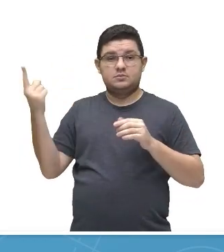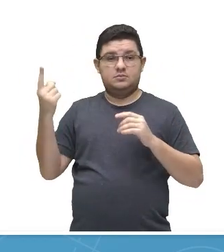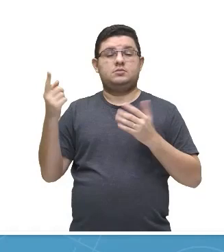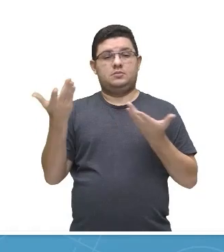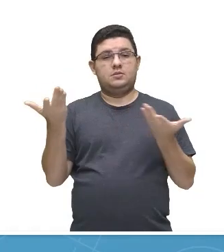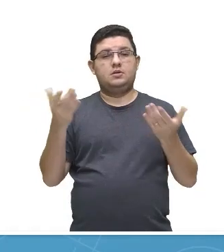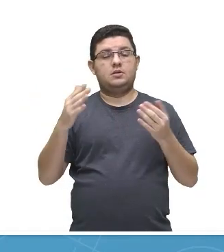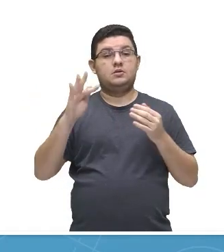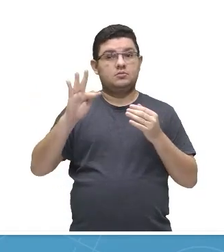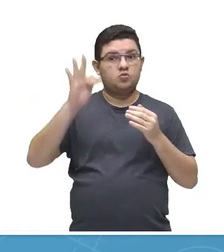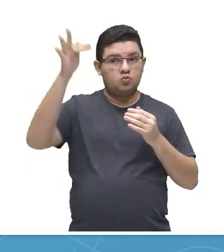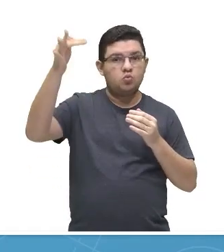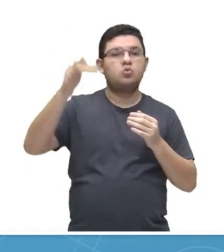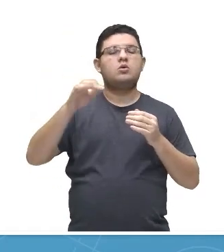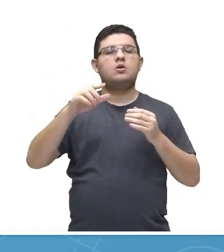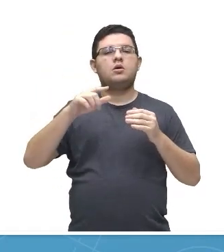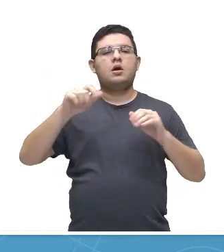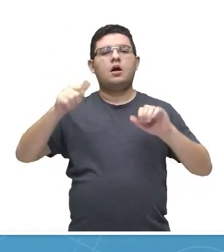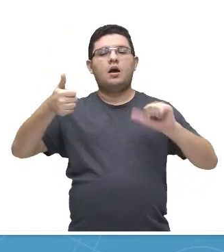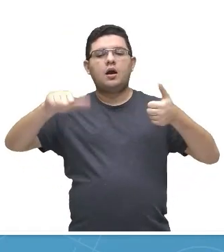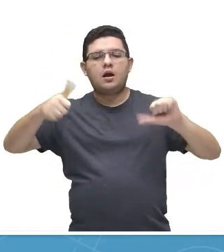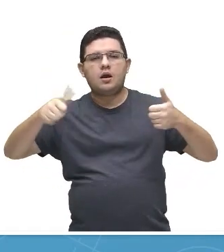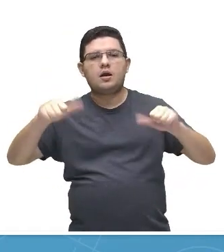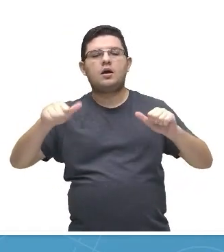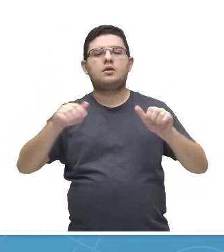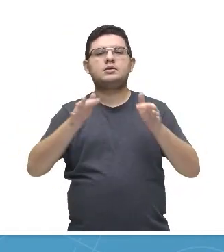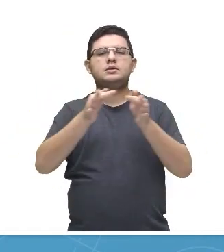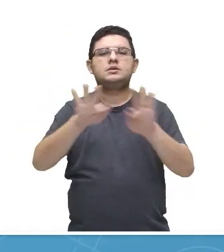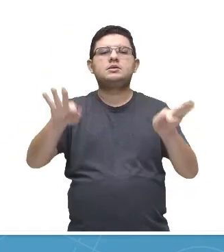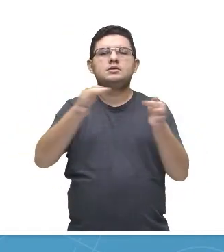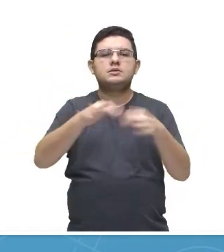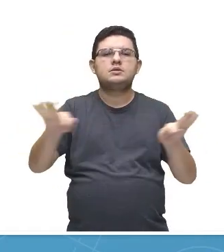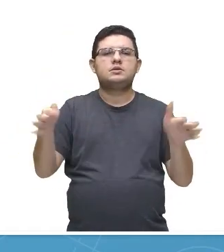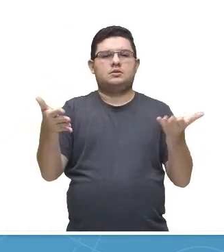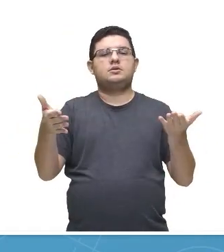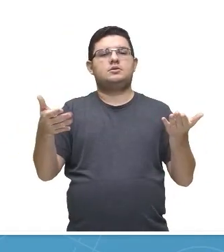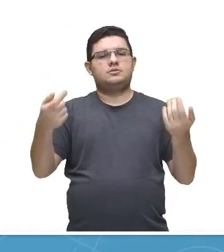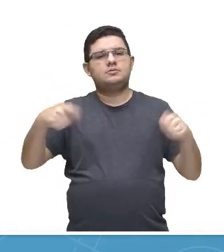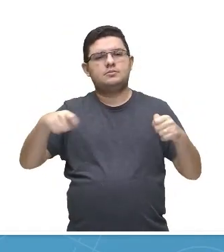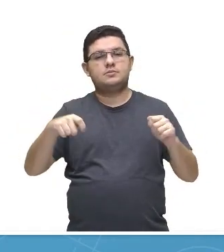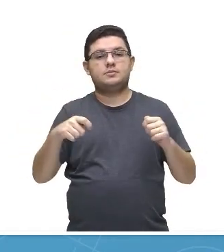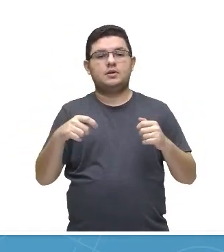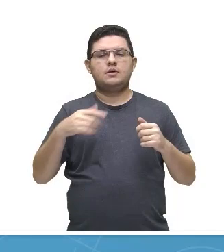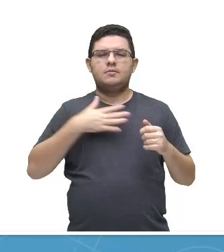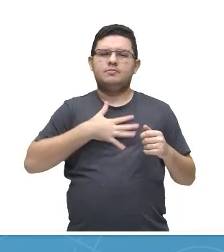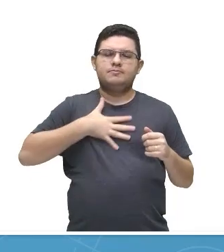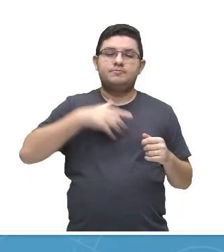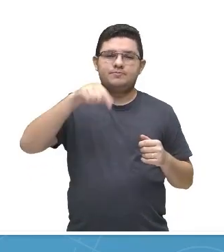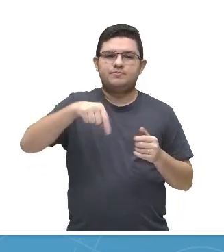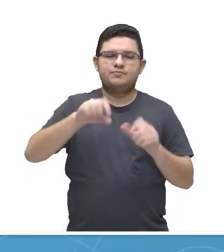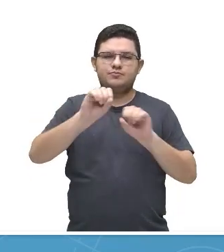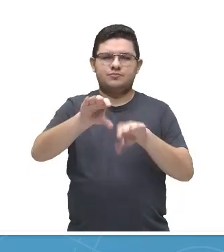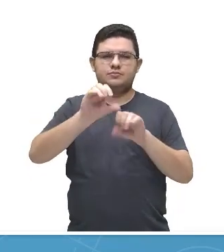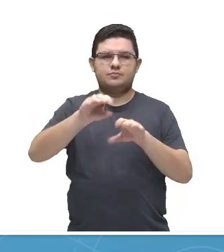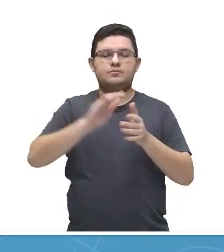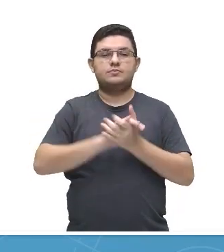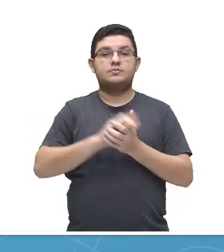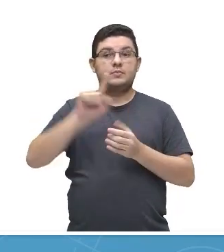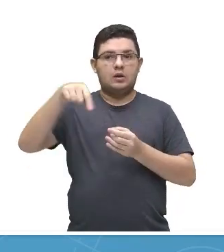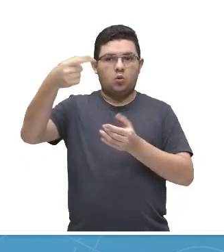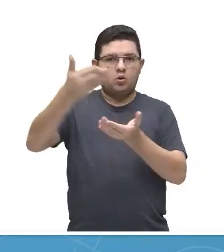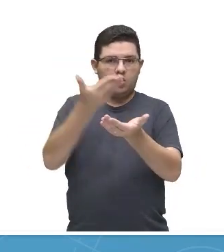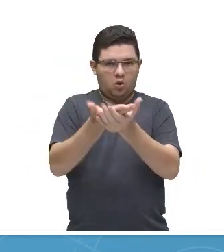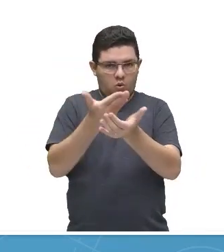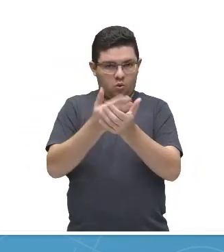análise sintática, né, que vai ser o sujeito da oração, o objeto direto, o objeto indireto. Foi um prazer imenso estar aqui com vocês. Nos encontramos